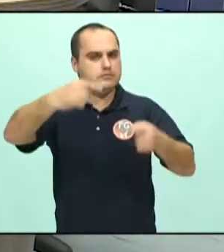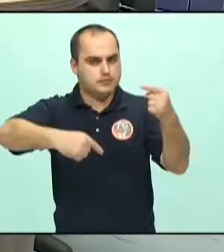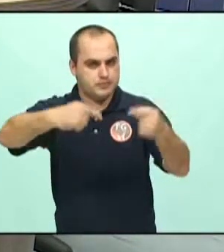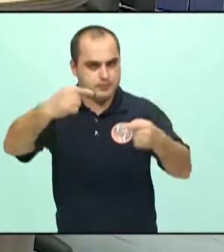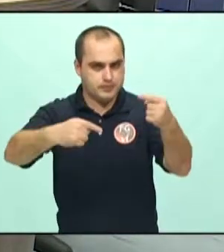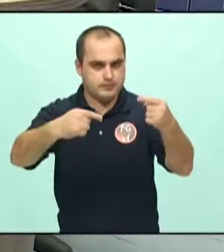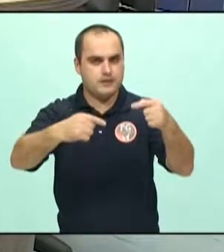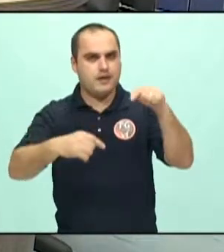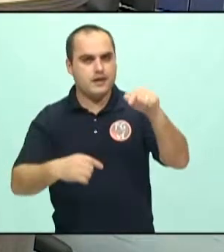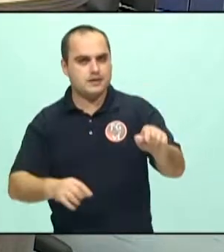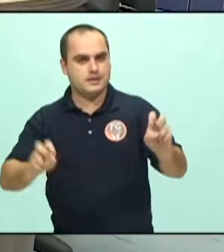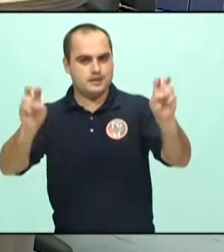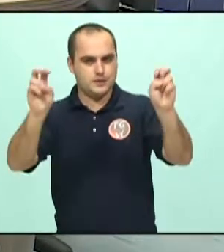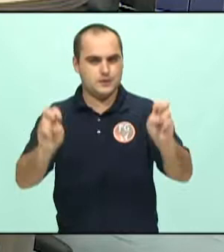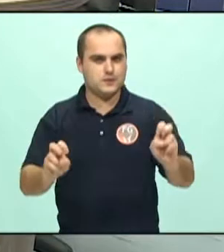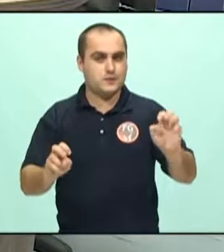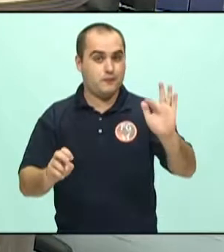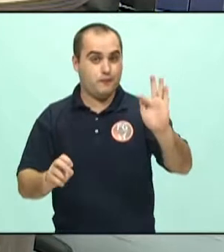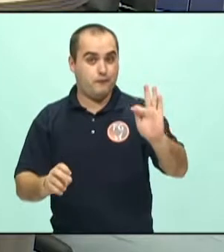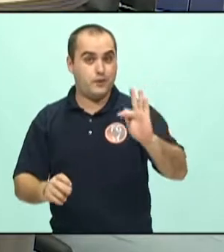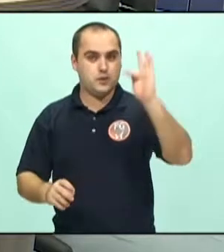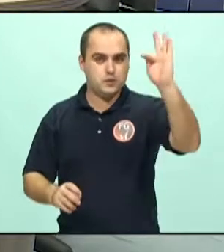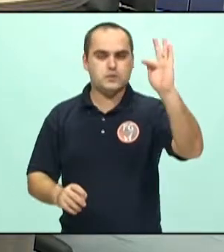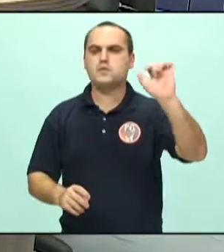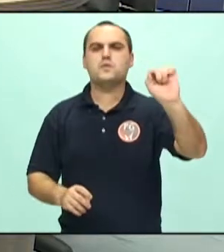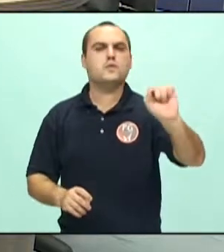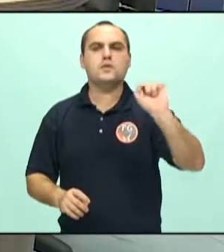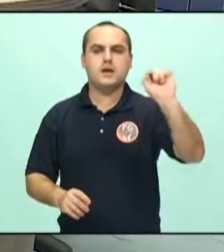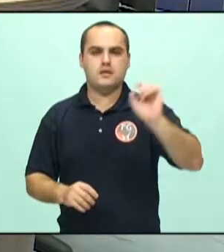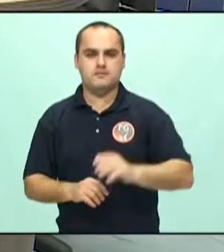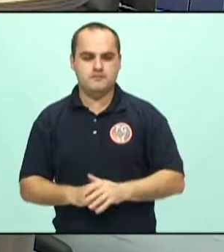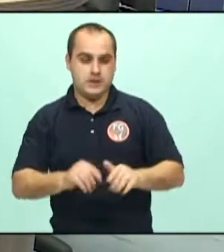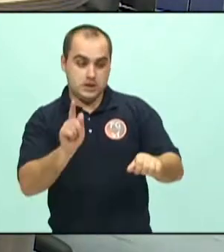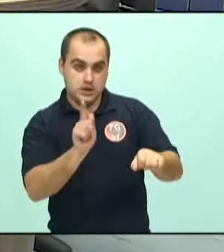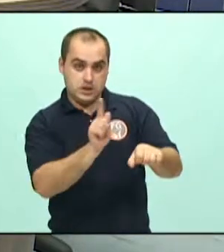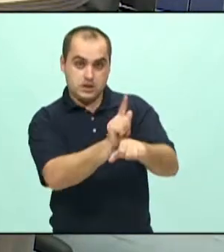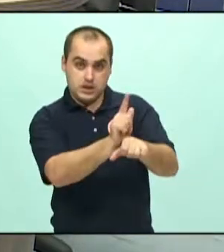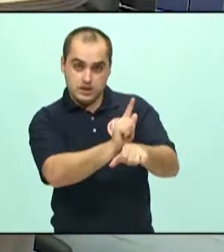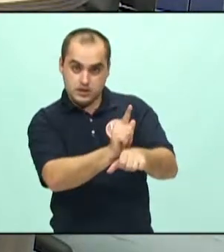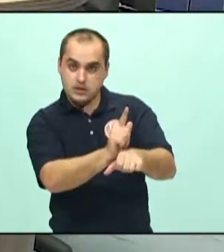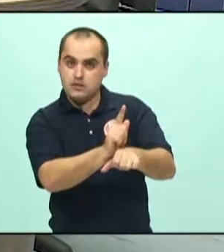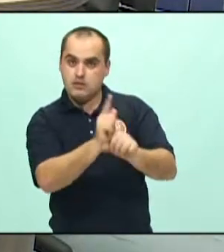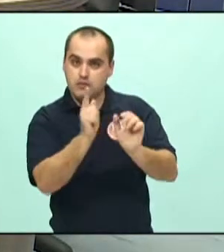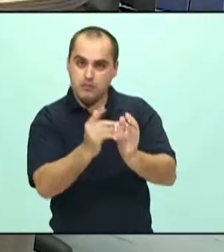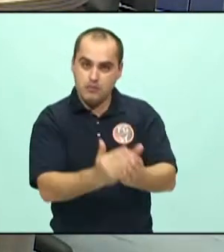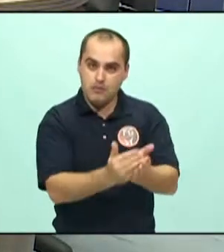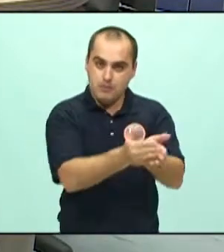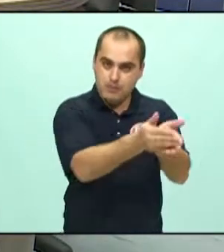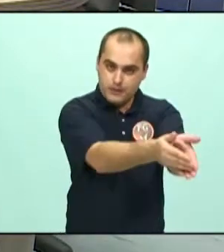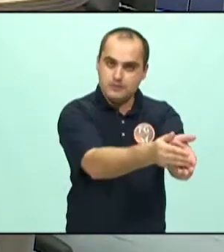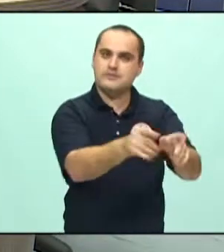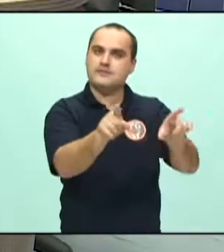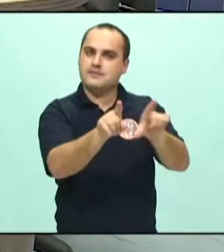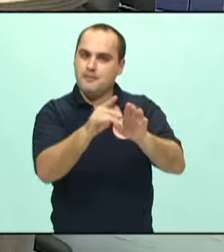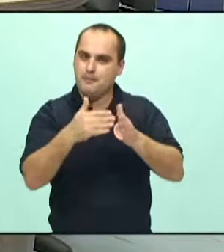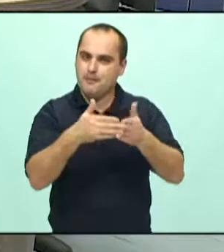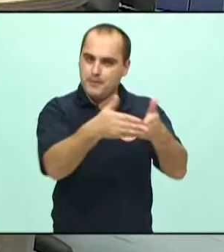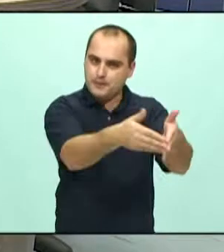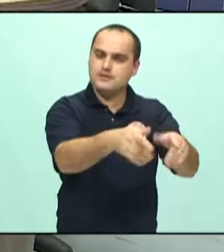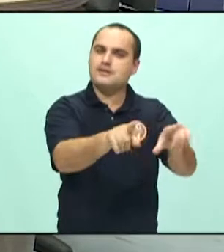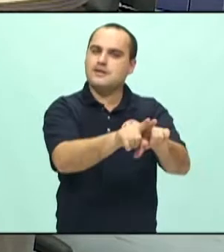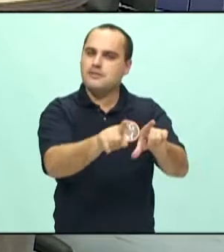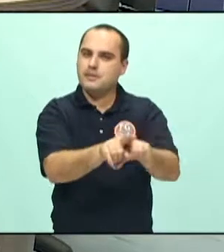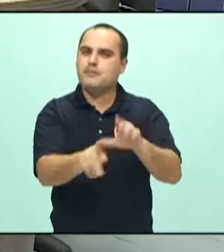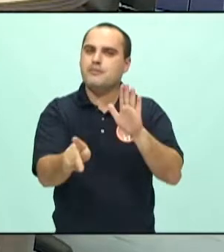pleito sobre o futuro da gestão portuária e do arrendamento dos berços. Os trabalhadores